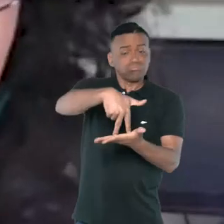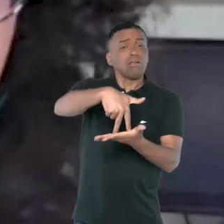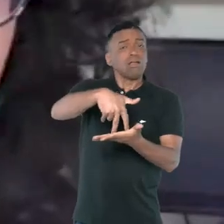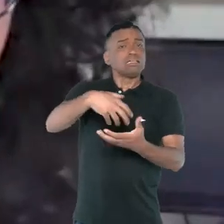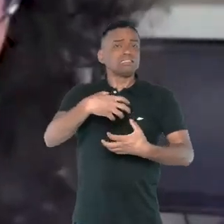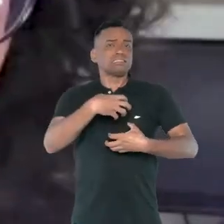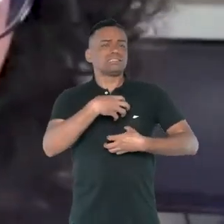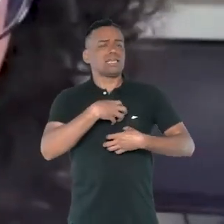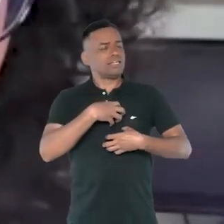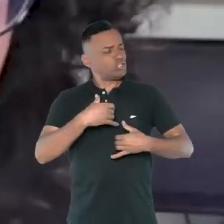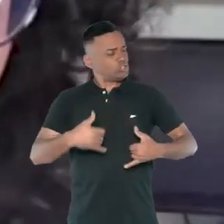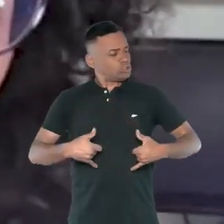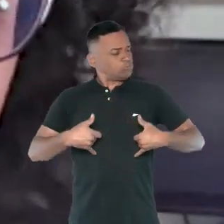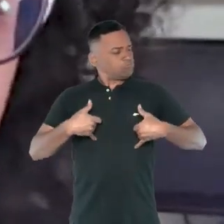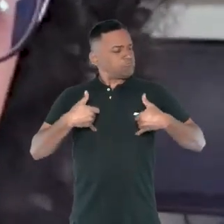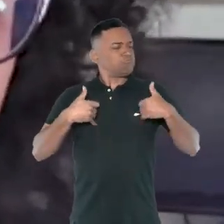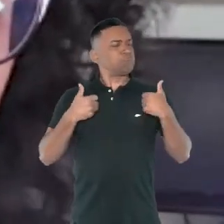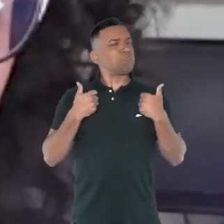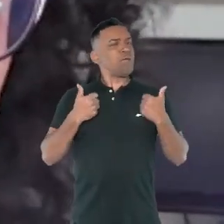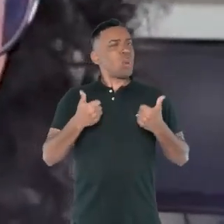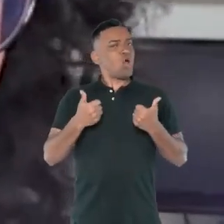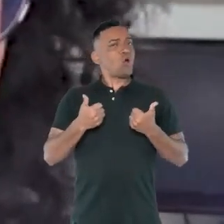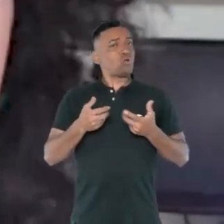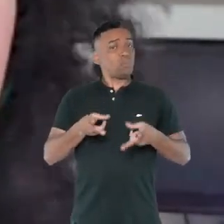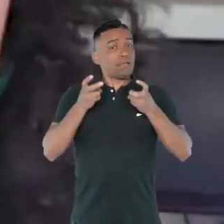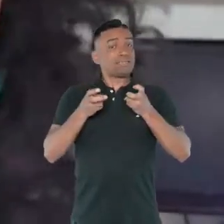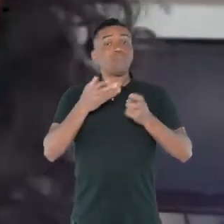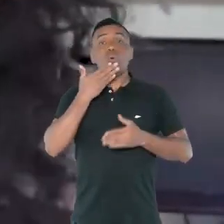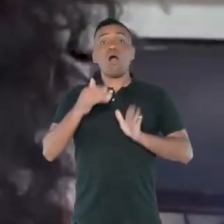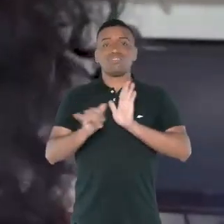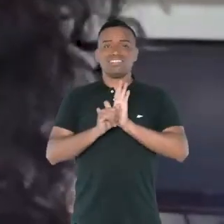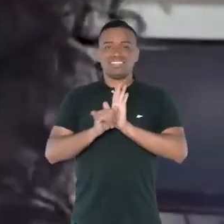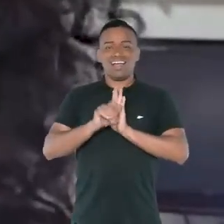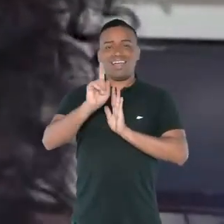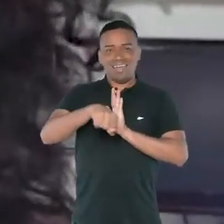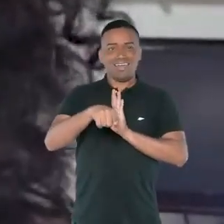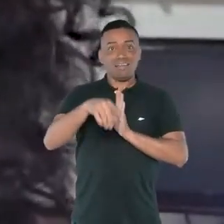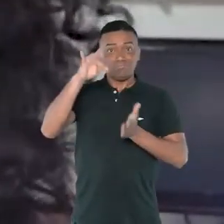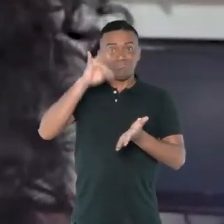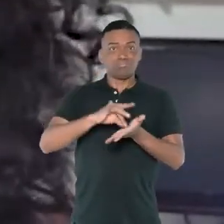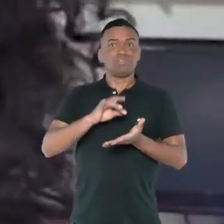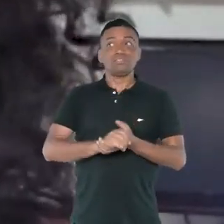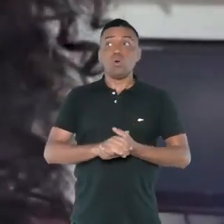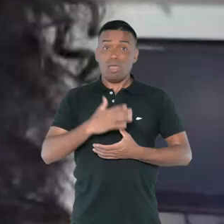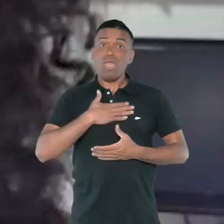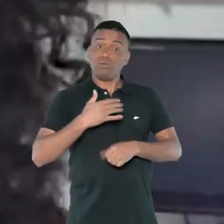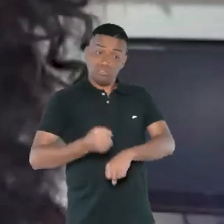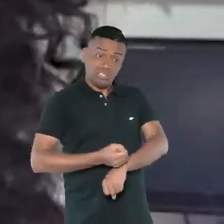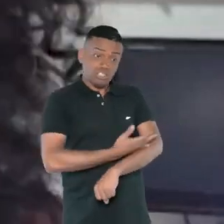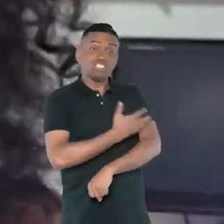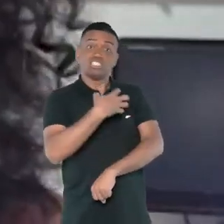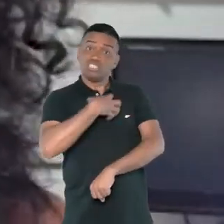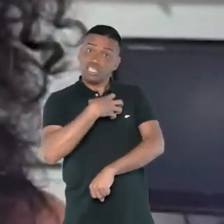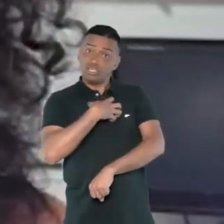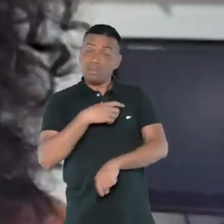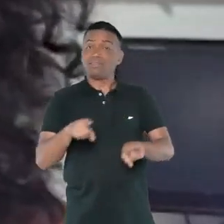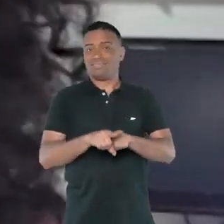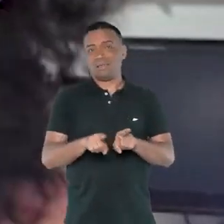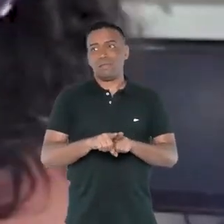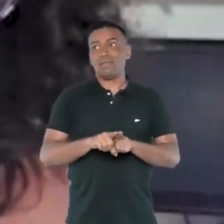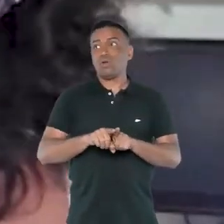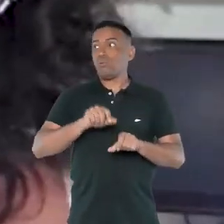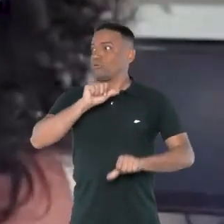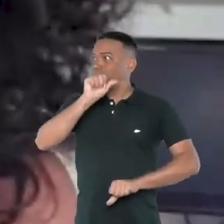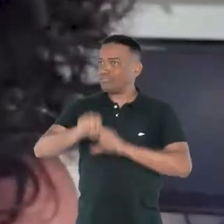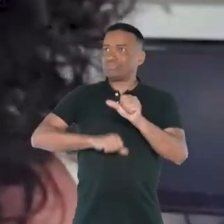que está se colocando ali e que ela se sente muito melhor depois que ela se entende. Eu acho que esse sentimento é